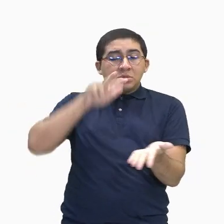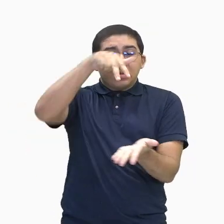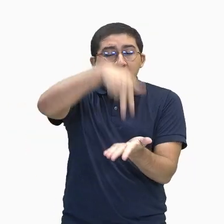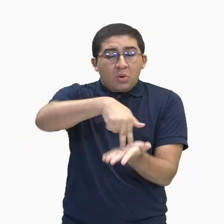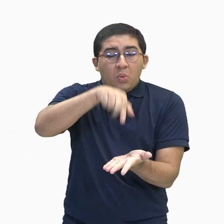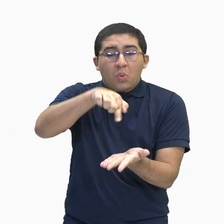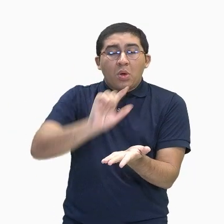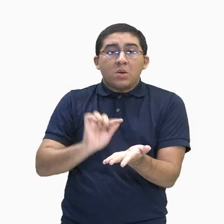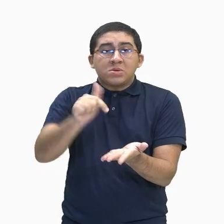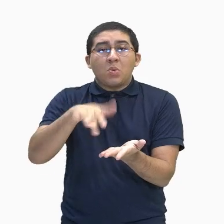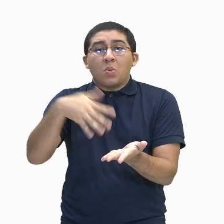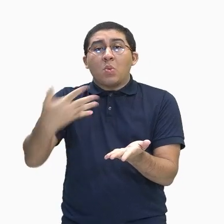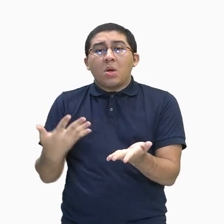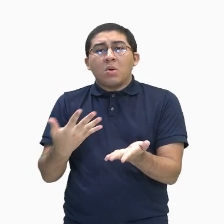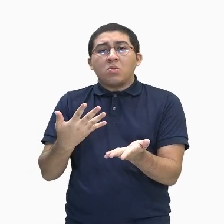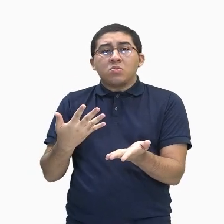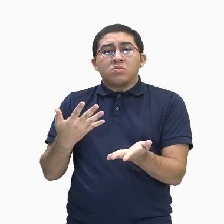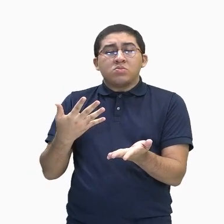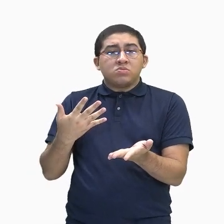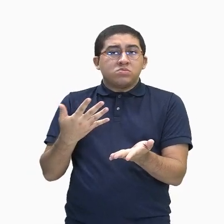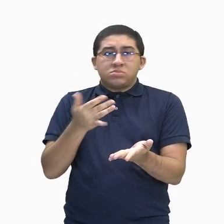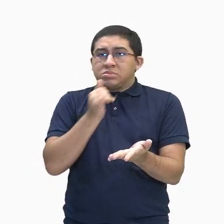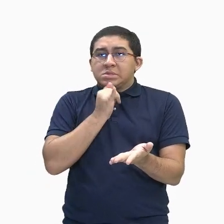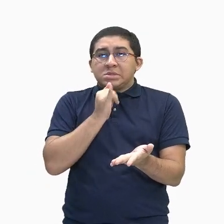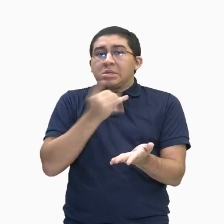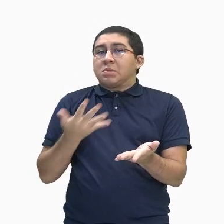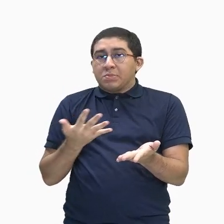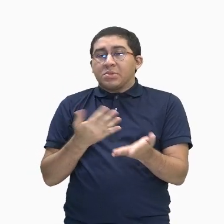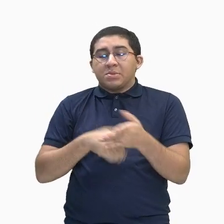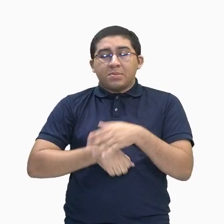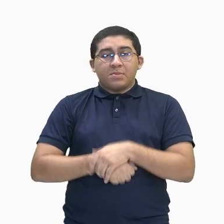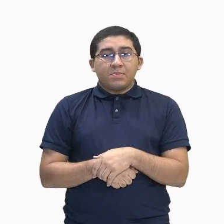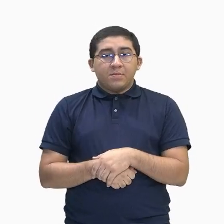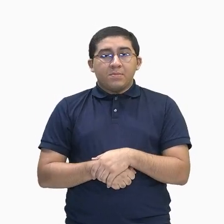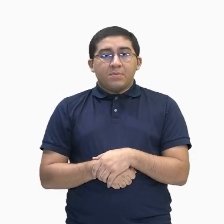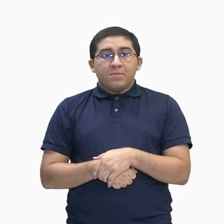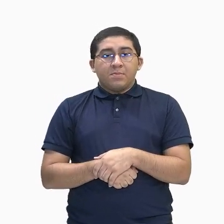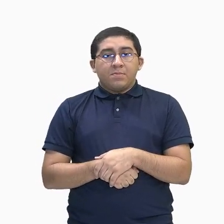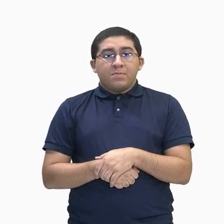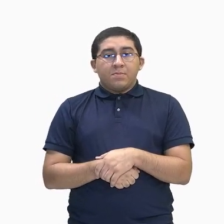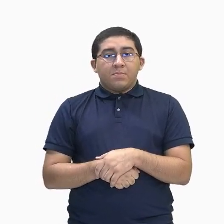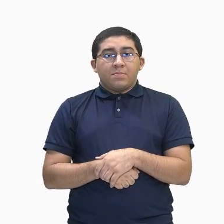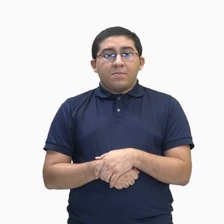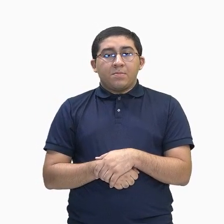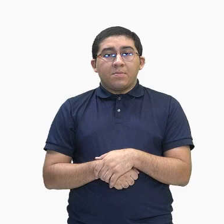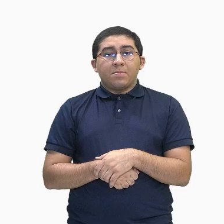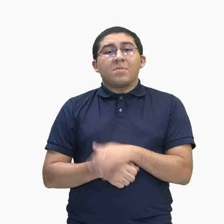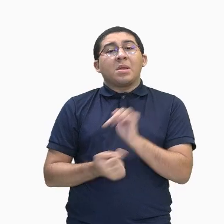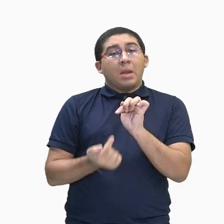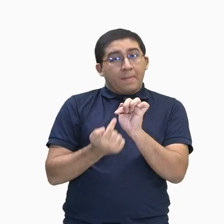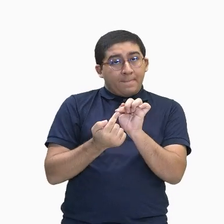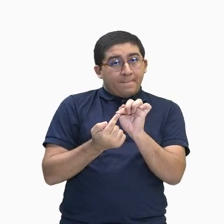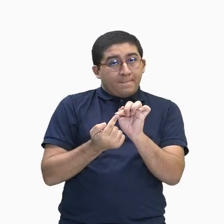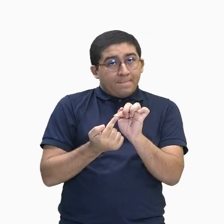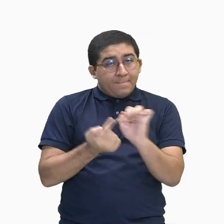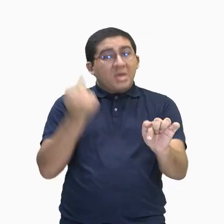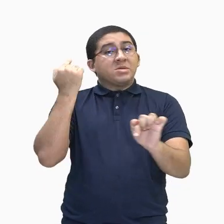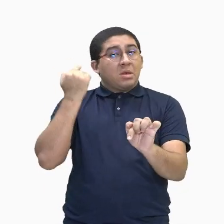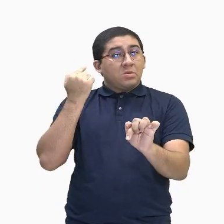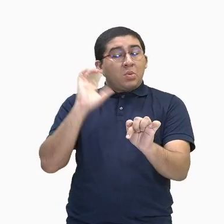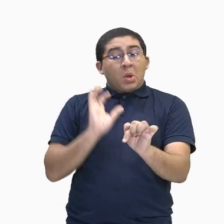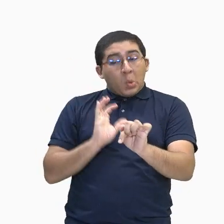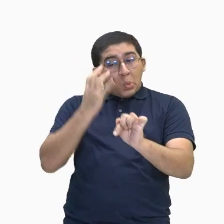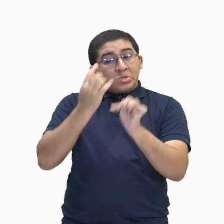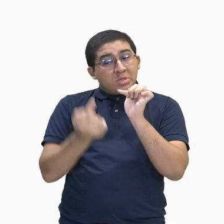fazendo quando o seu pai chegou, digamos assim, tá? Então, o que você estava fazendo era algo ali que estava